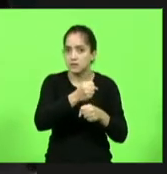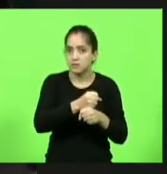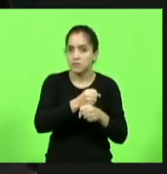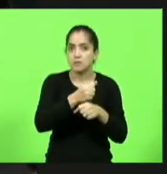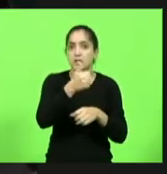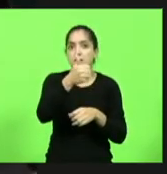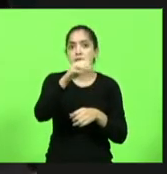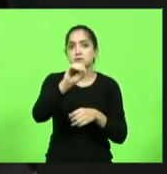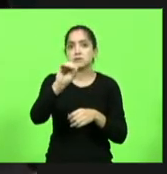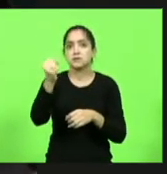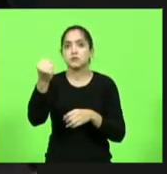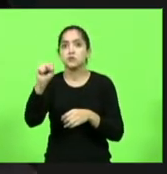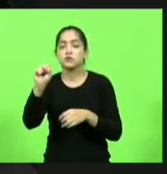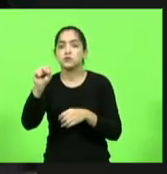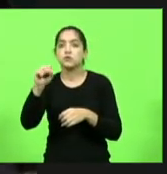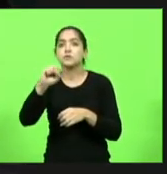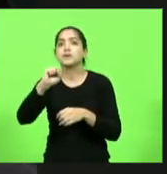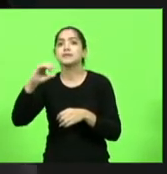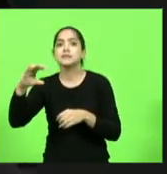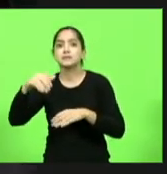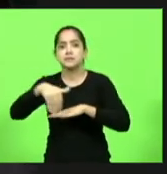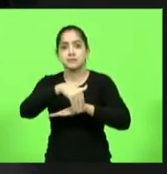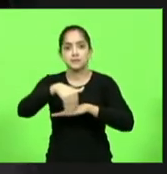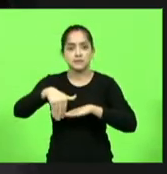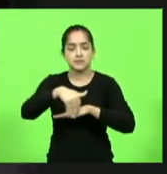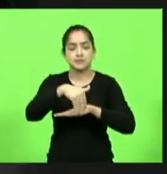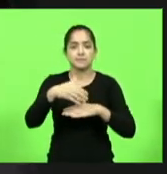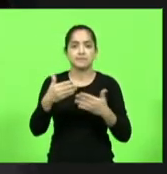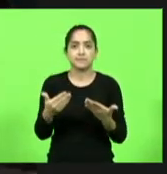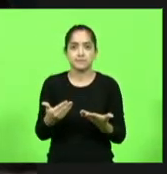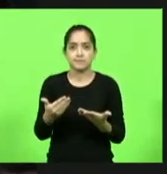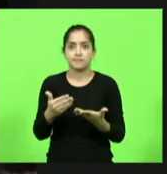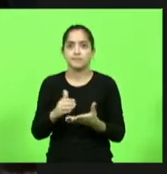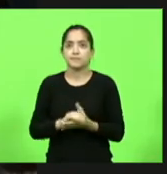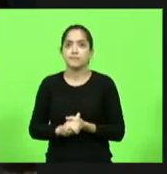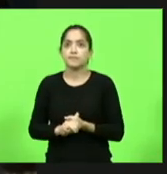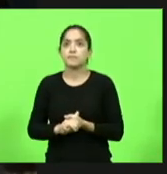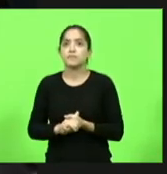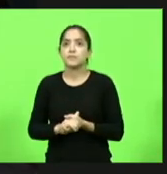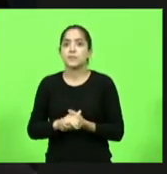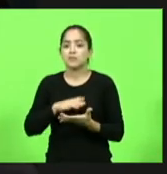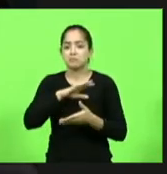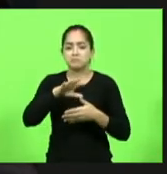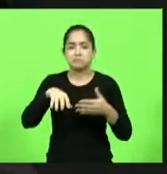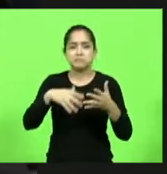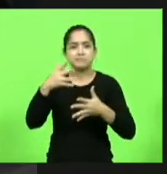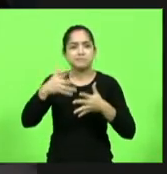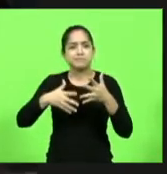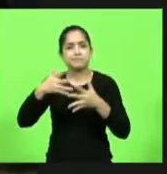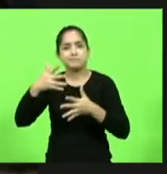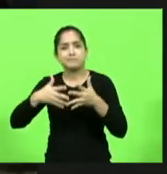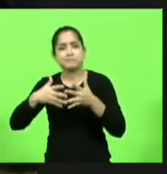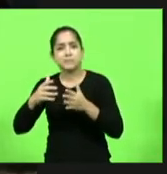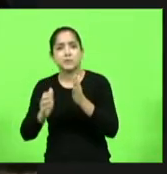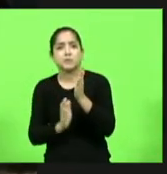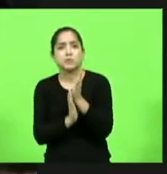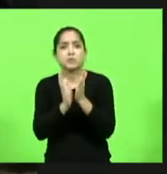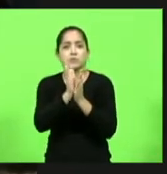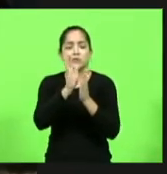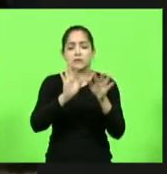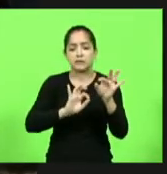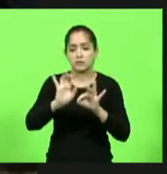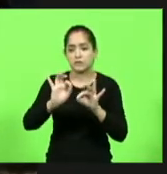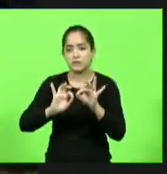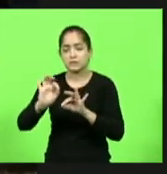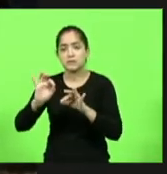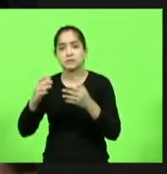Via Expressa aqui em Blumenau. Então, um governo que se perde muito emaranhado, se perde muito em papel, se perde muito em organização e